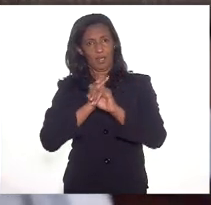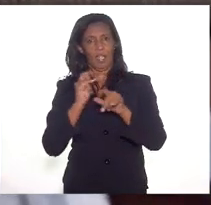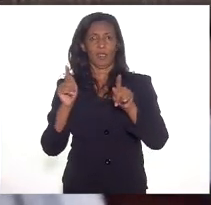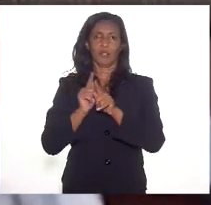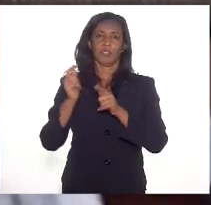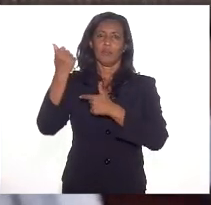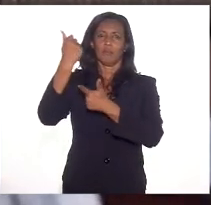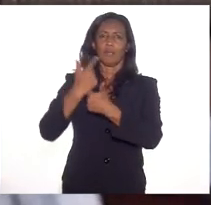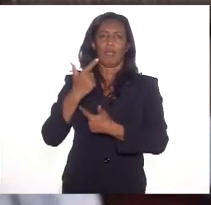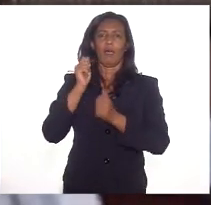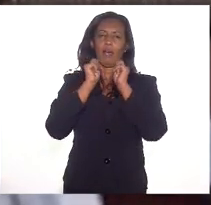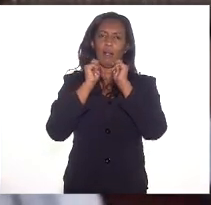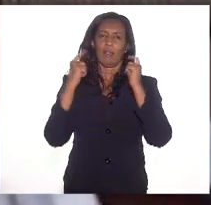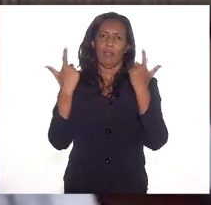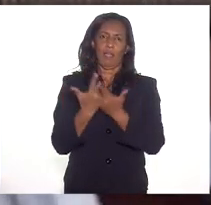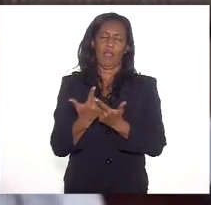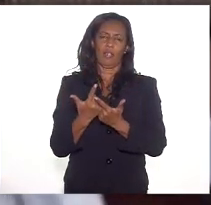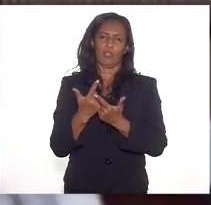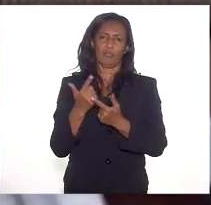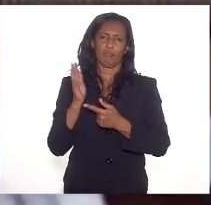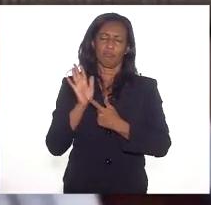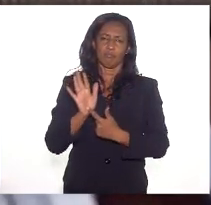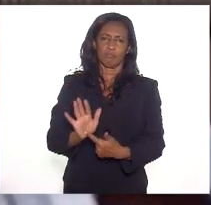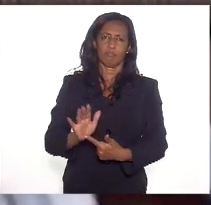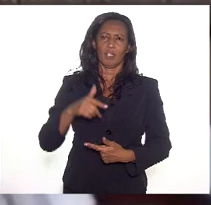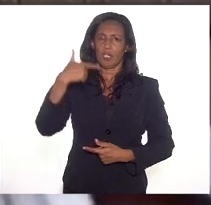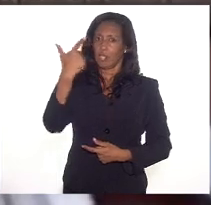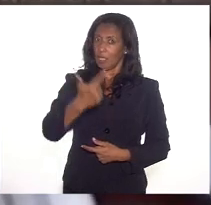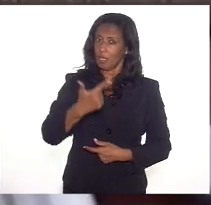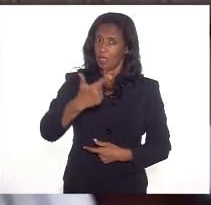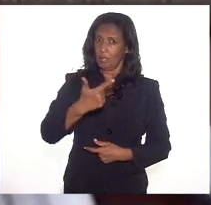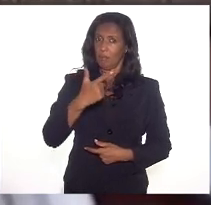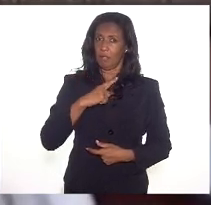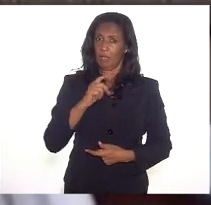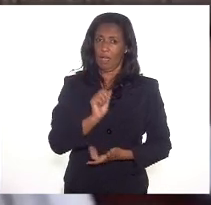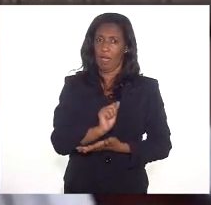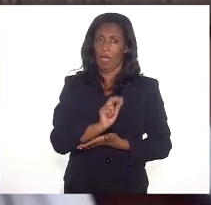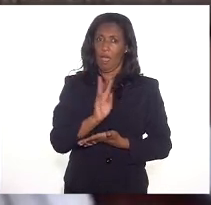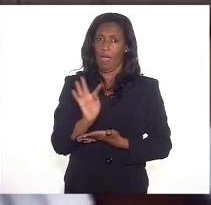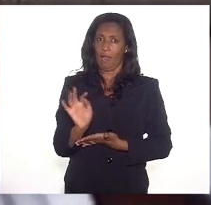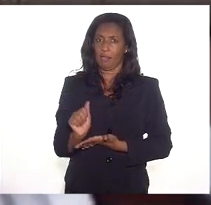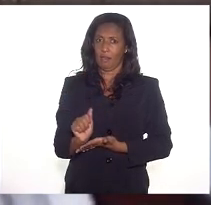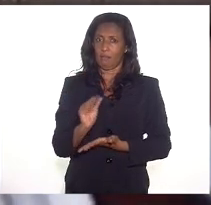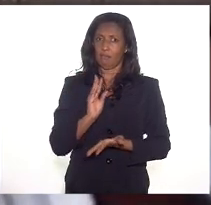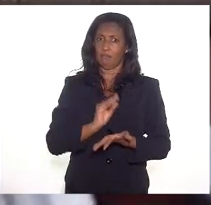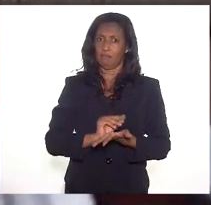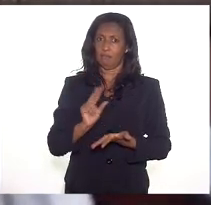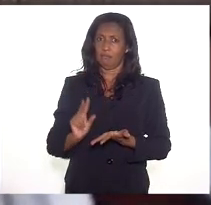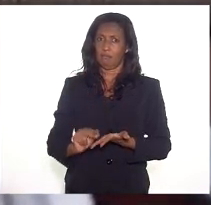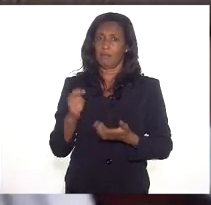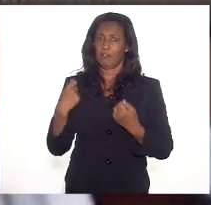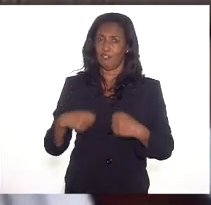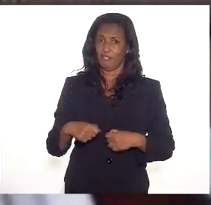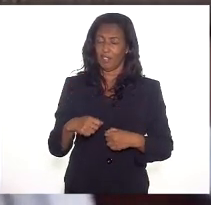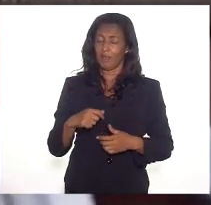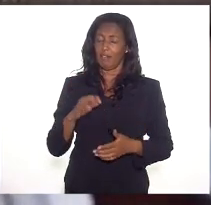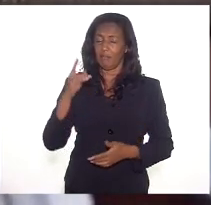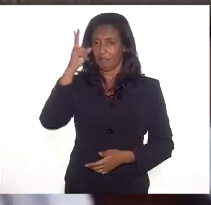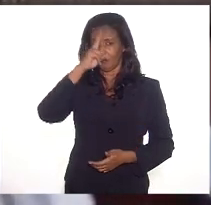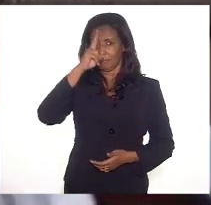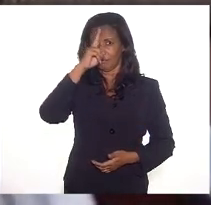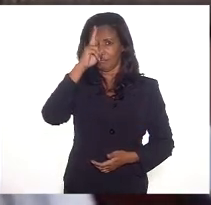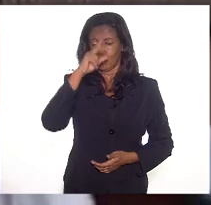que vem cumprindo esse papel. E, segundo, o nosso voto é registrado em ata, fica para os anais da história. Nós estamos